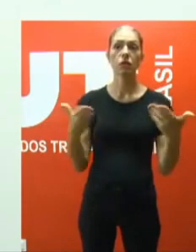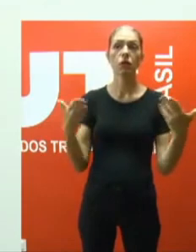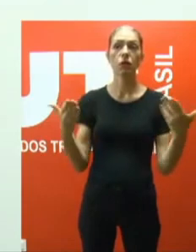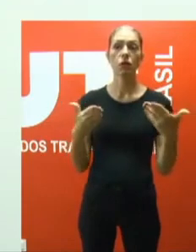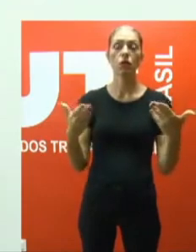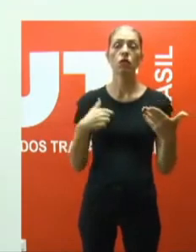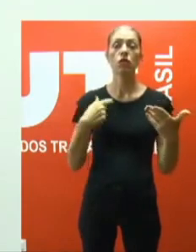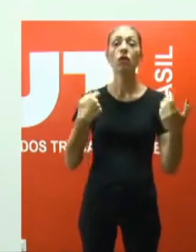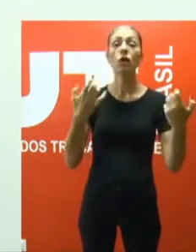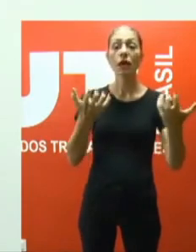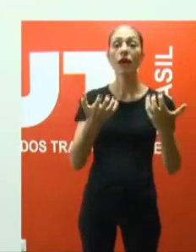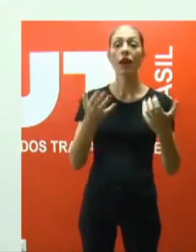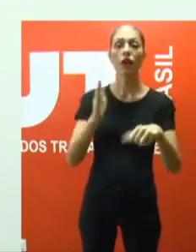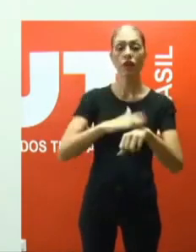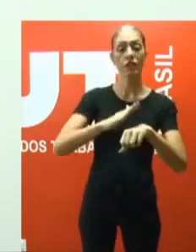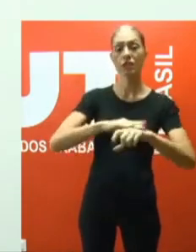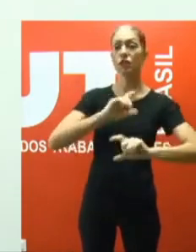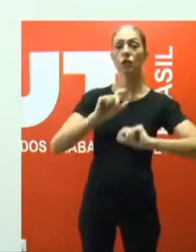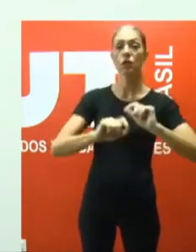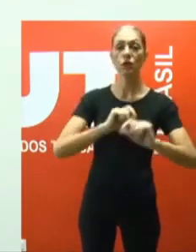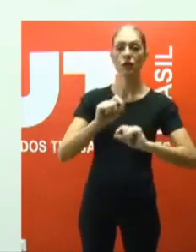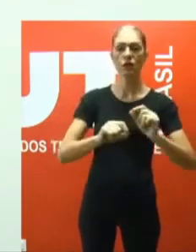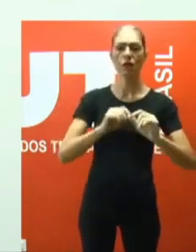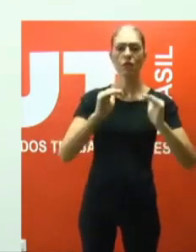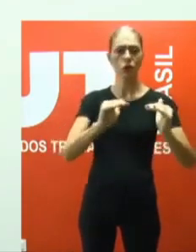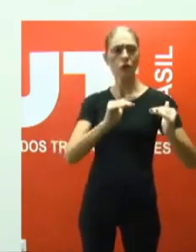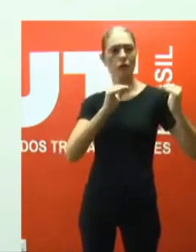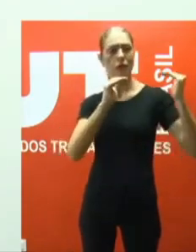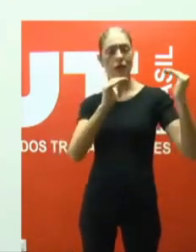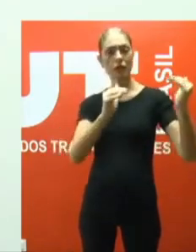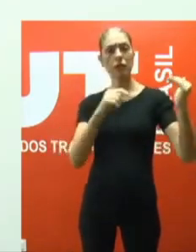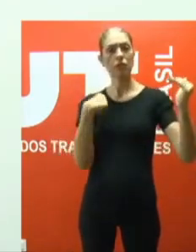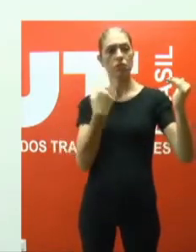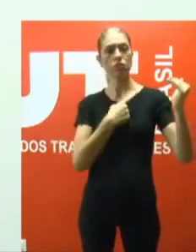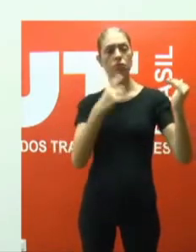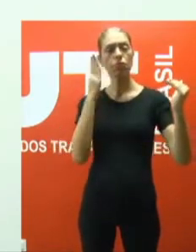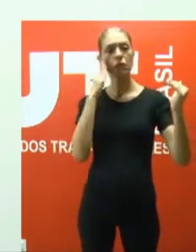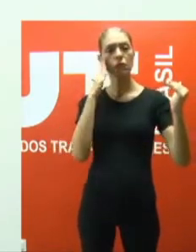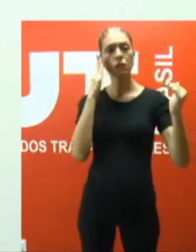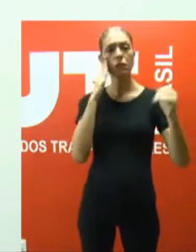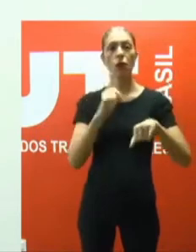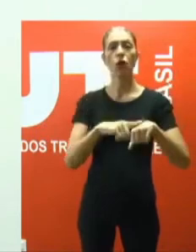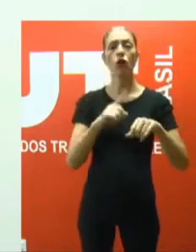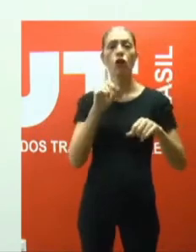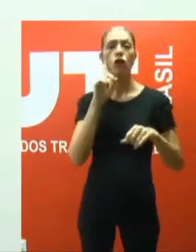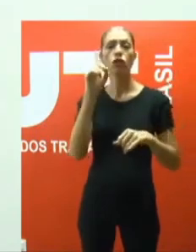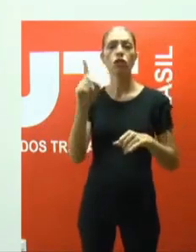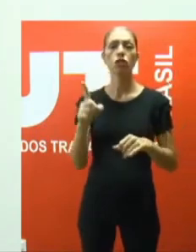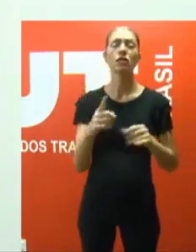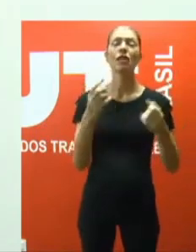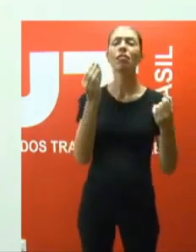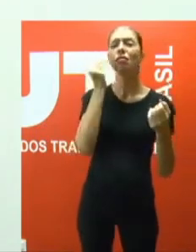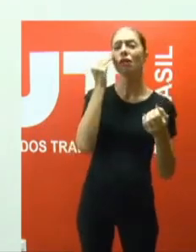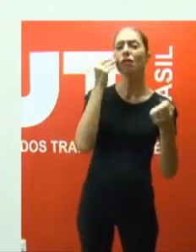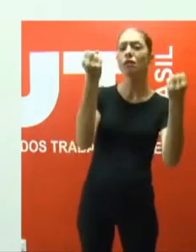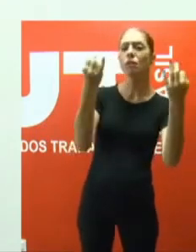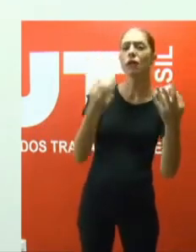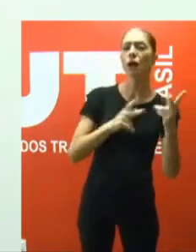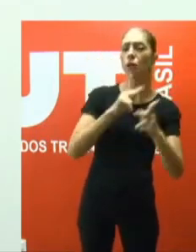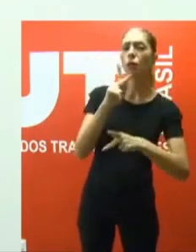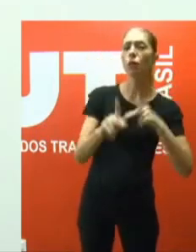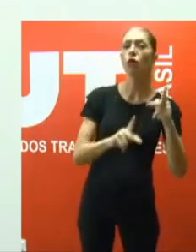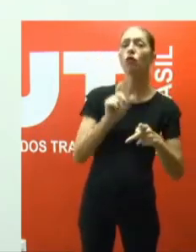fazer, eu quero colocar a questão da soberania na hora do dia, para tentar explicar para o povo o que, que é um